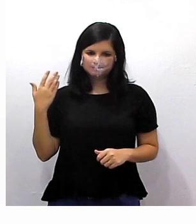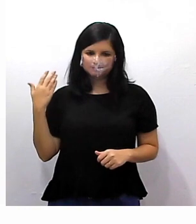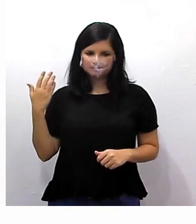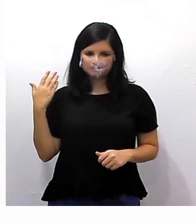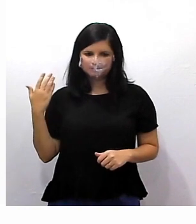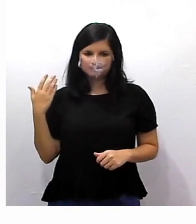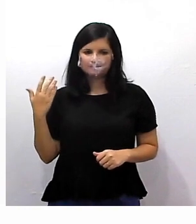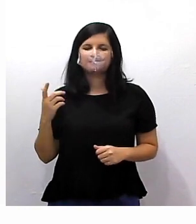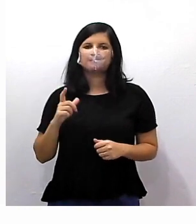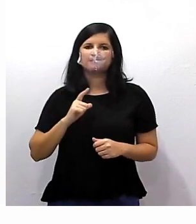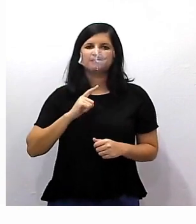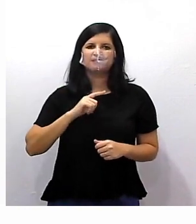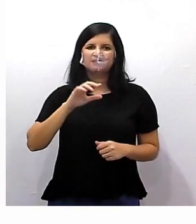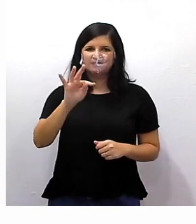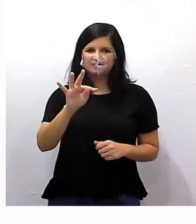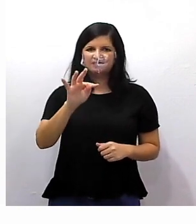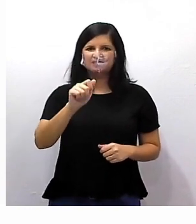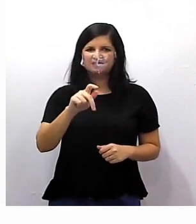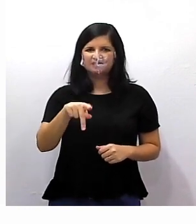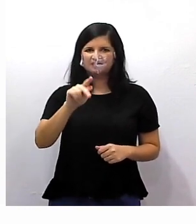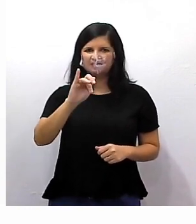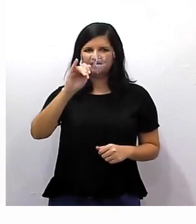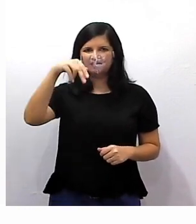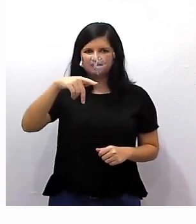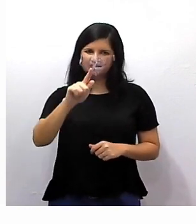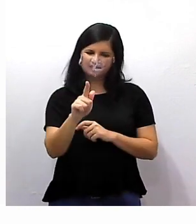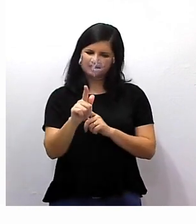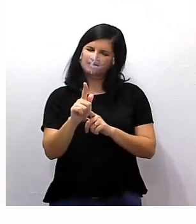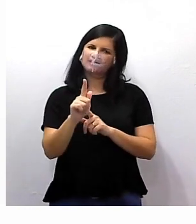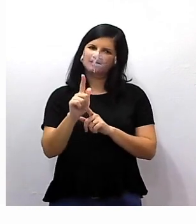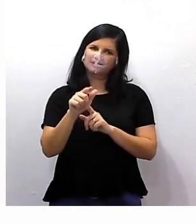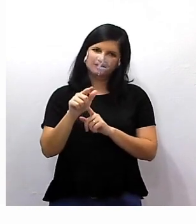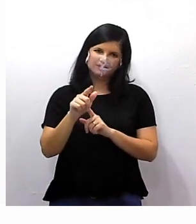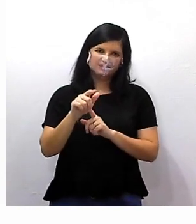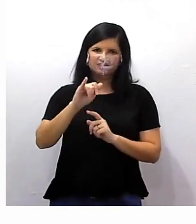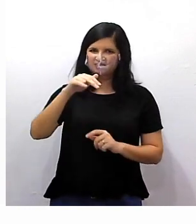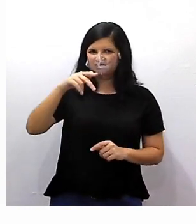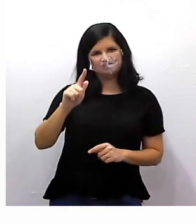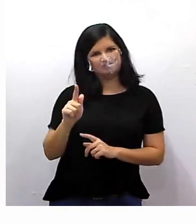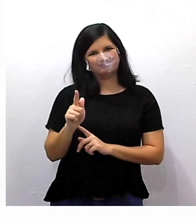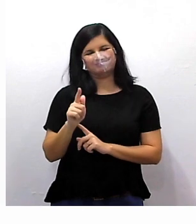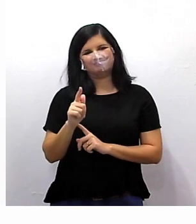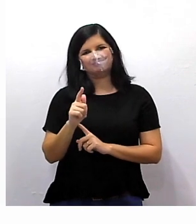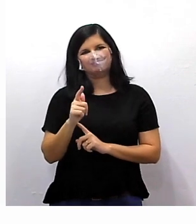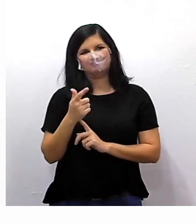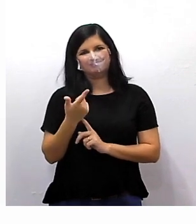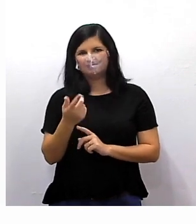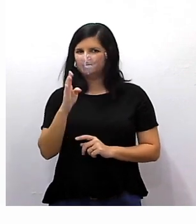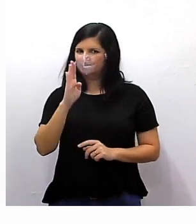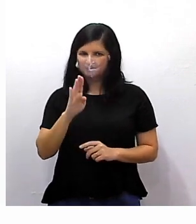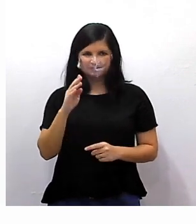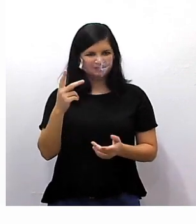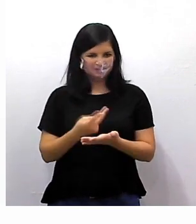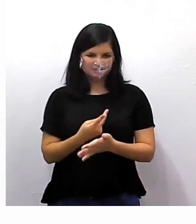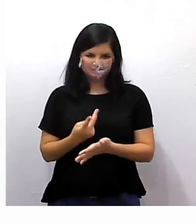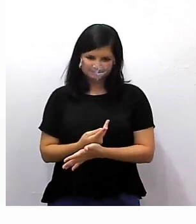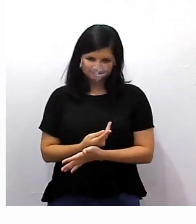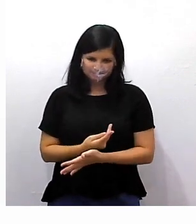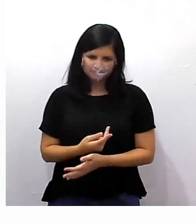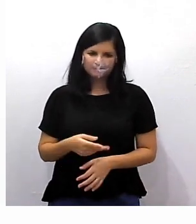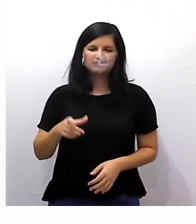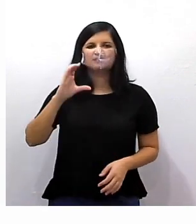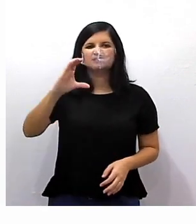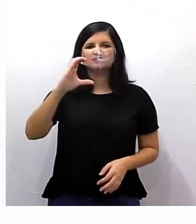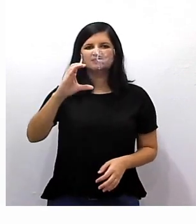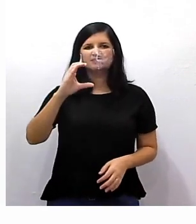Particípio passado. E quando eu tenho taking ali, tá? Taking é gerúndio. Então, a letra B também é errada. Letra